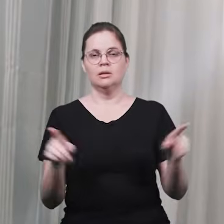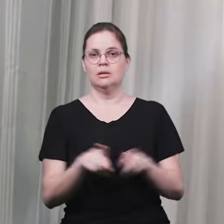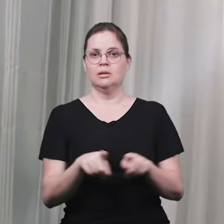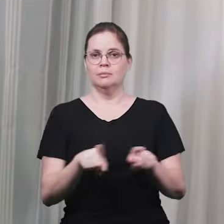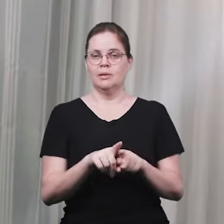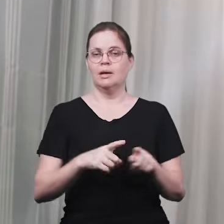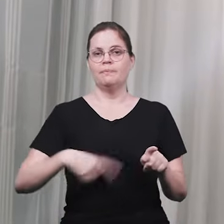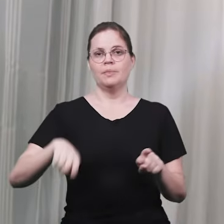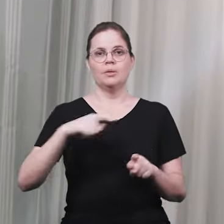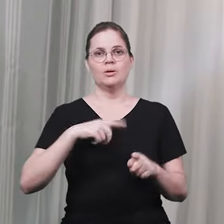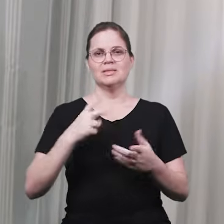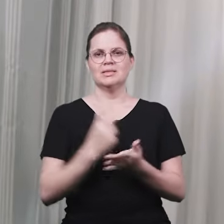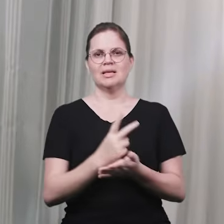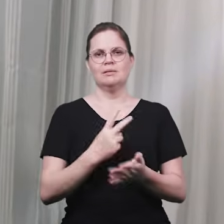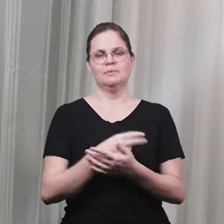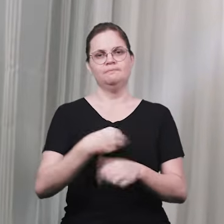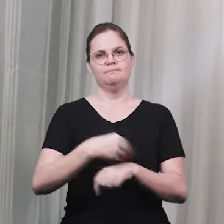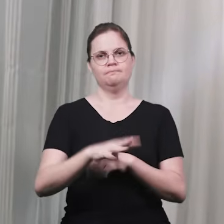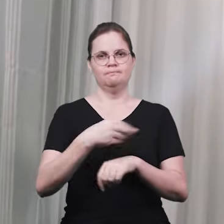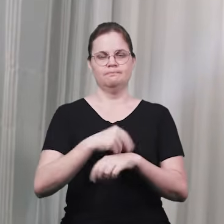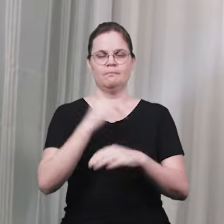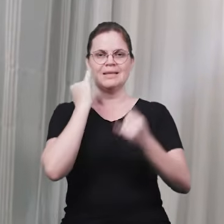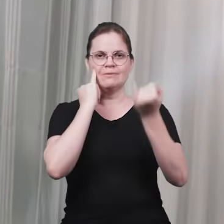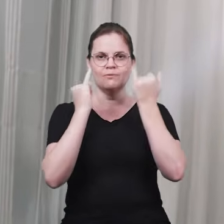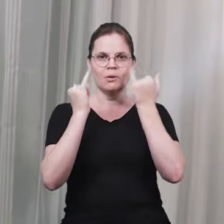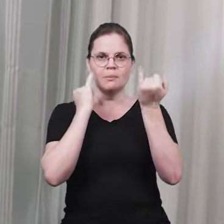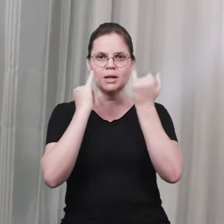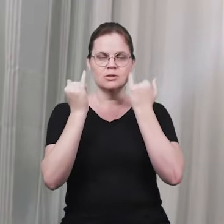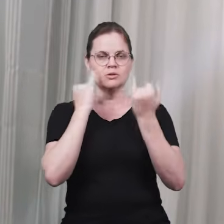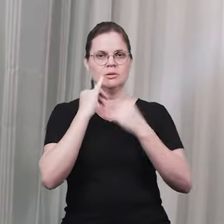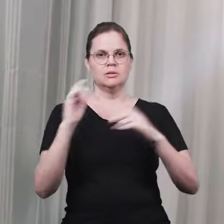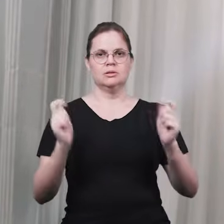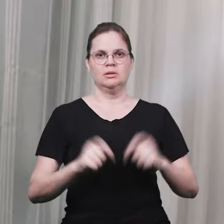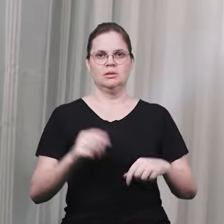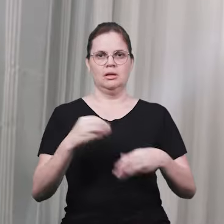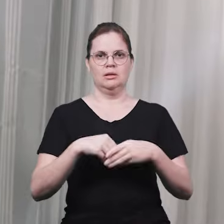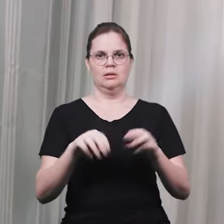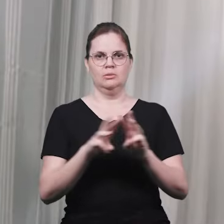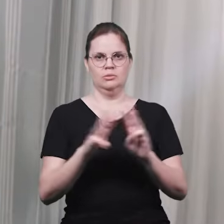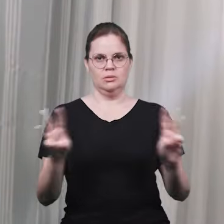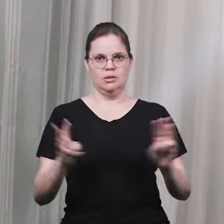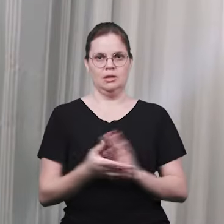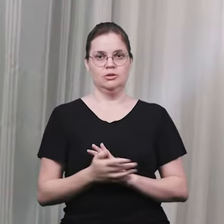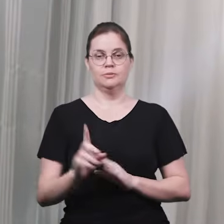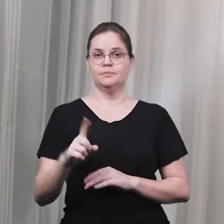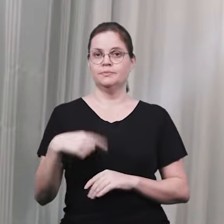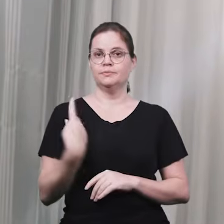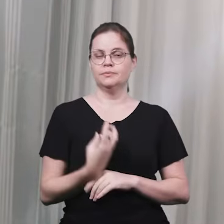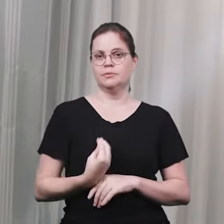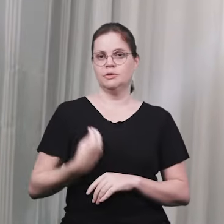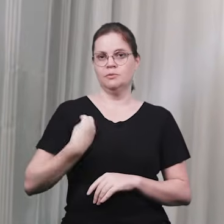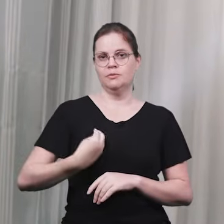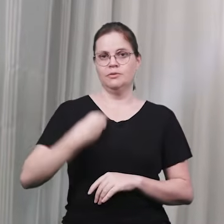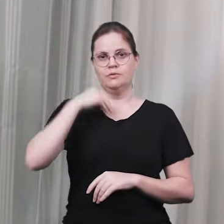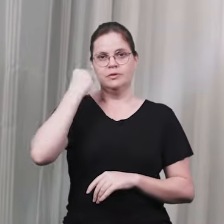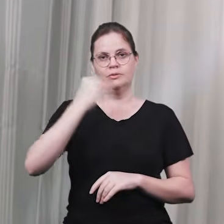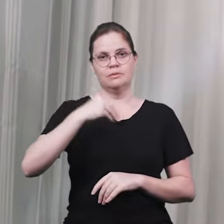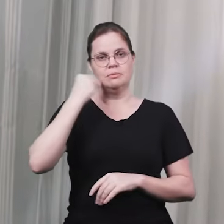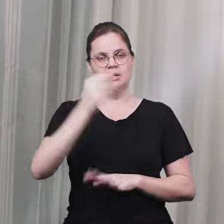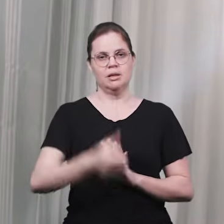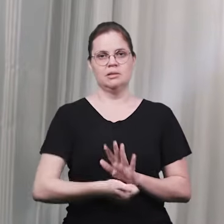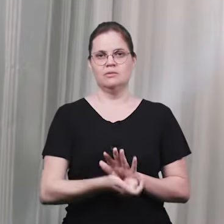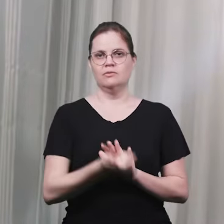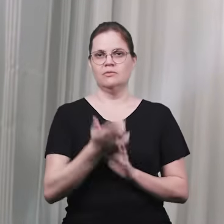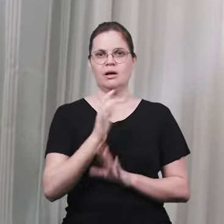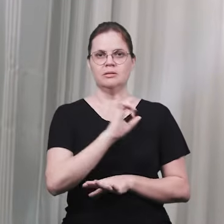divulgando, compartilhando essas informações que são disponibilizadas no site. Estamos vivendo um momento de muitas experiências com o Senhor a